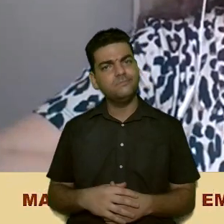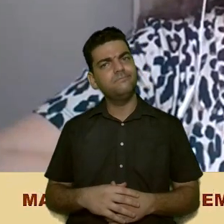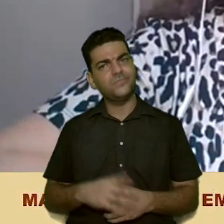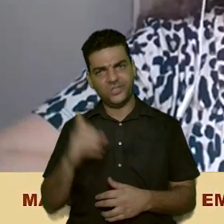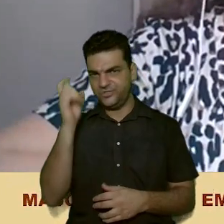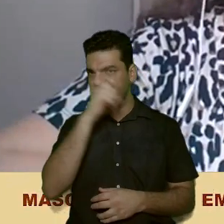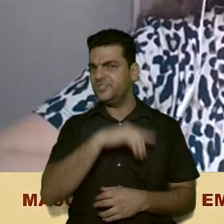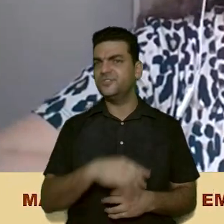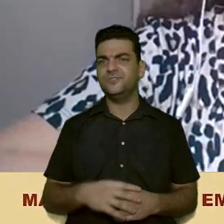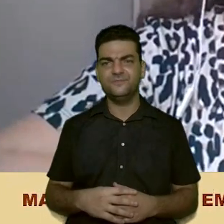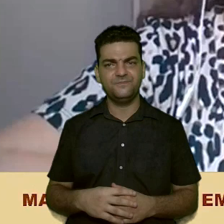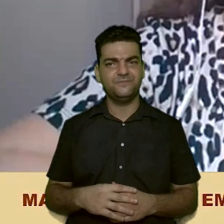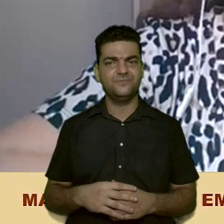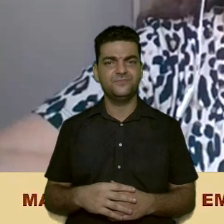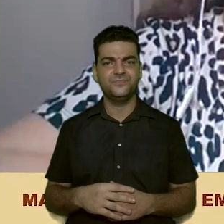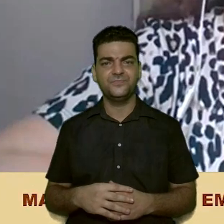Seja